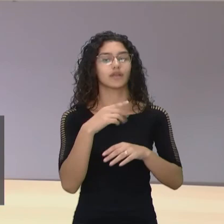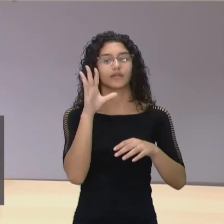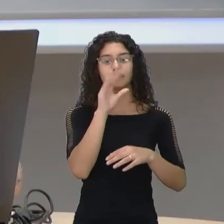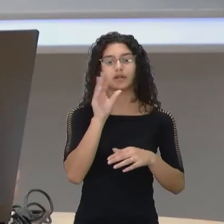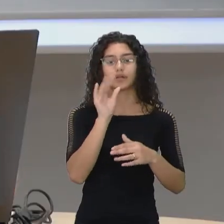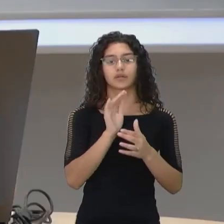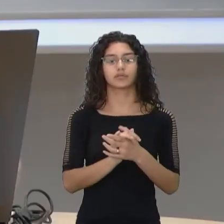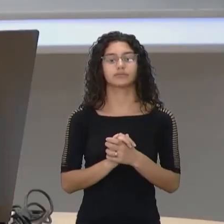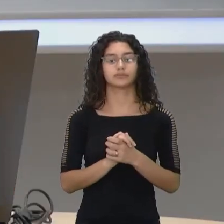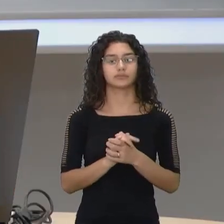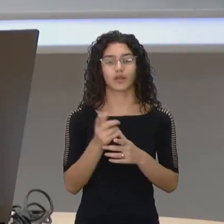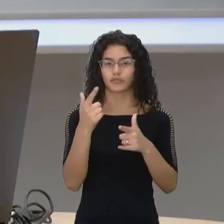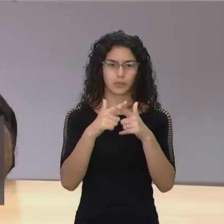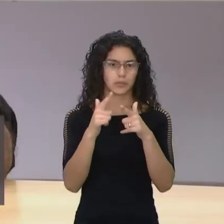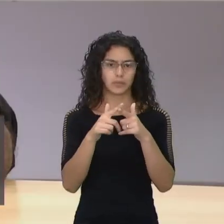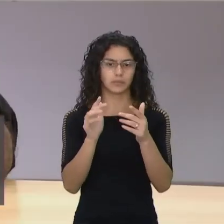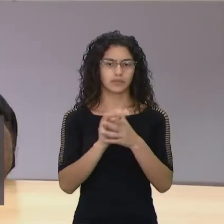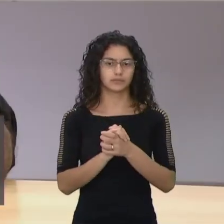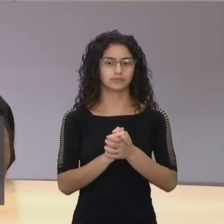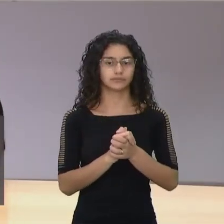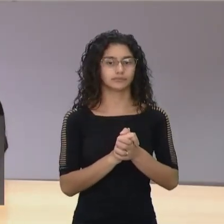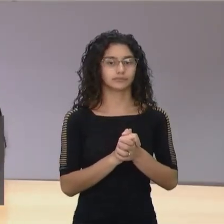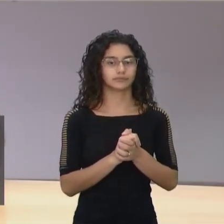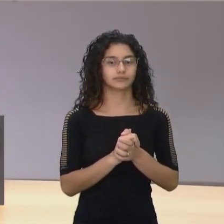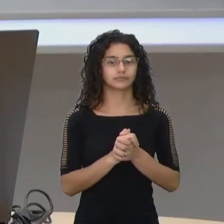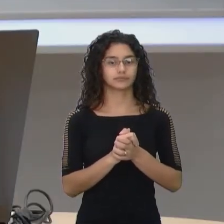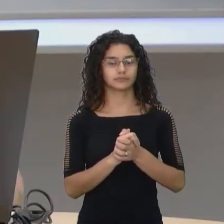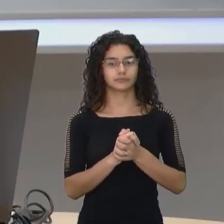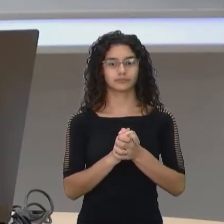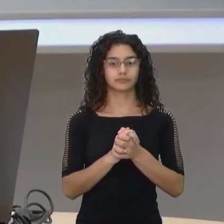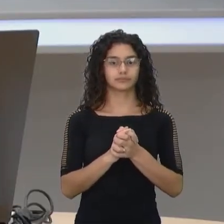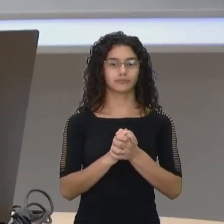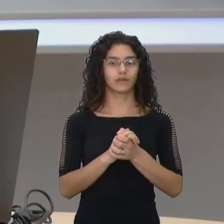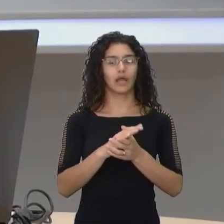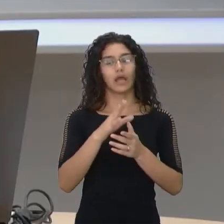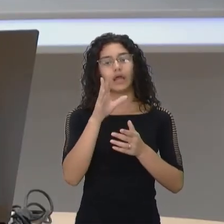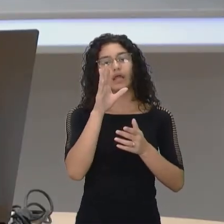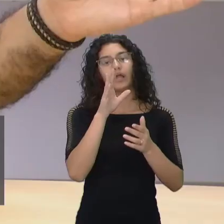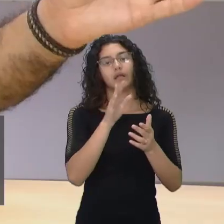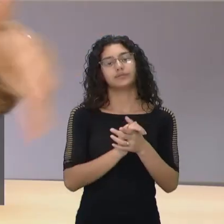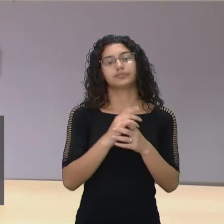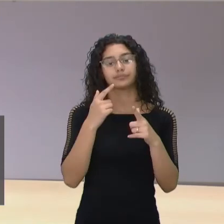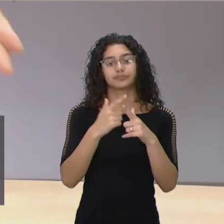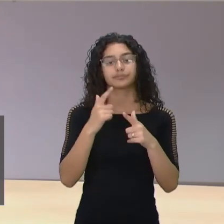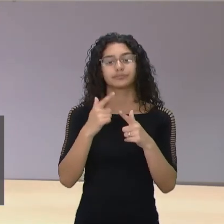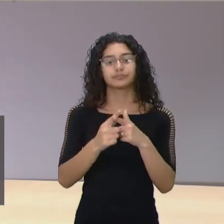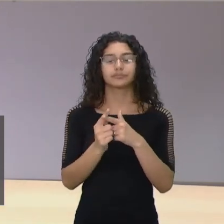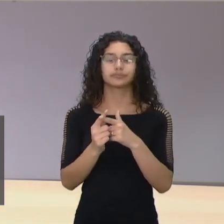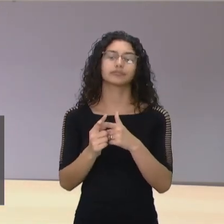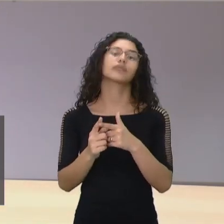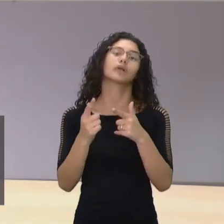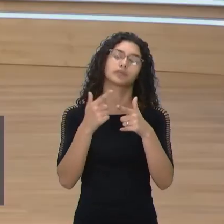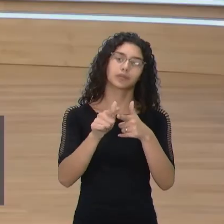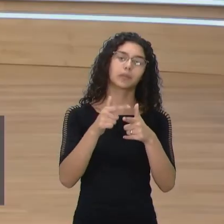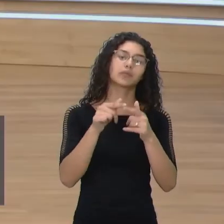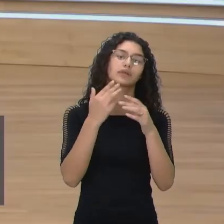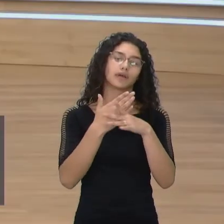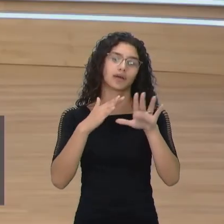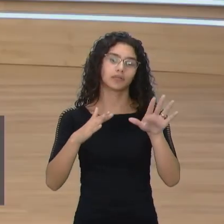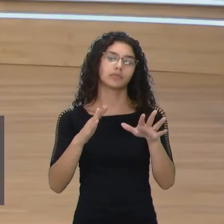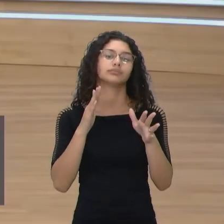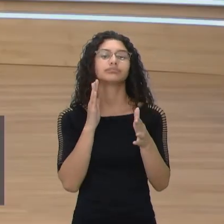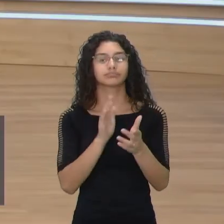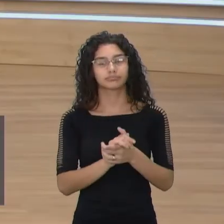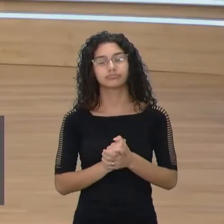não falou problema, né? Não, ele falou gambiarra. Porque através dela, ele resolveu o problema. Alguns problemas,